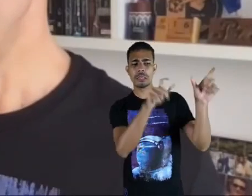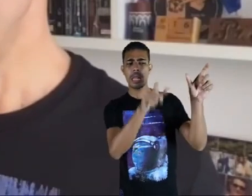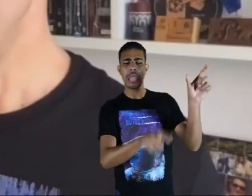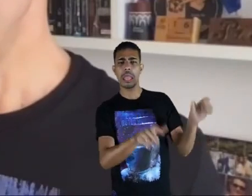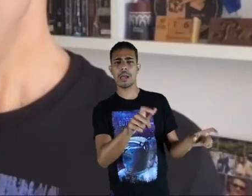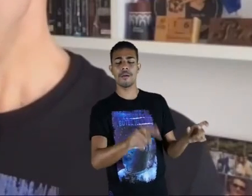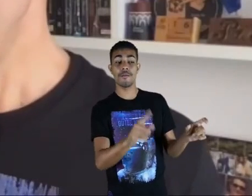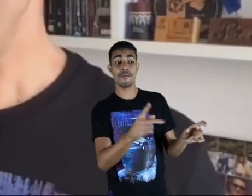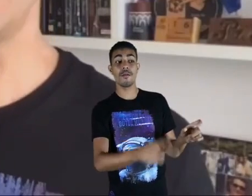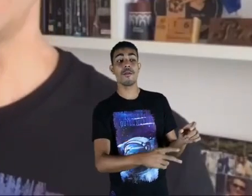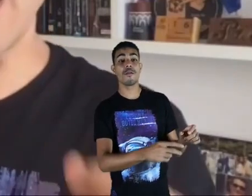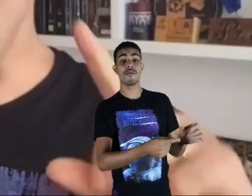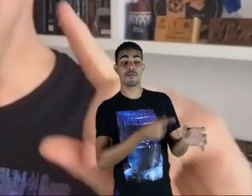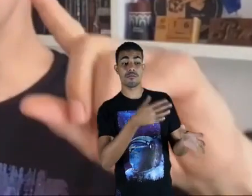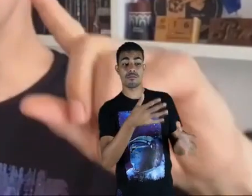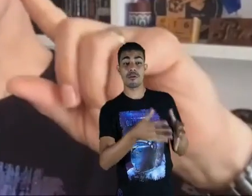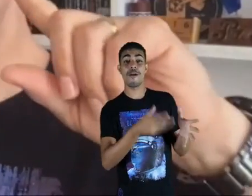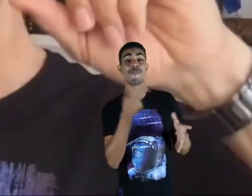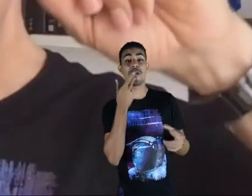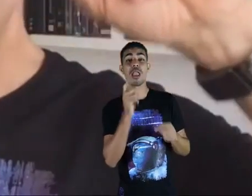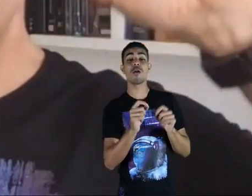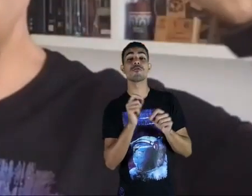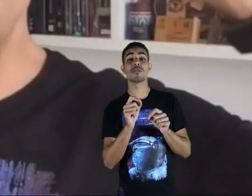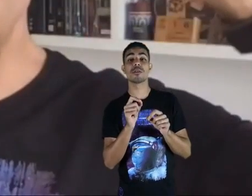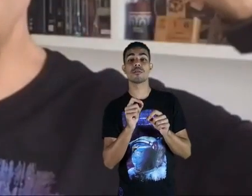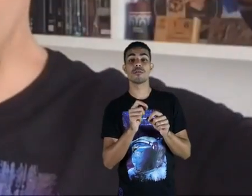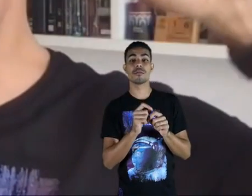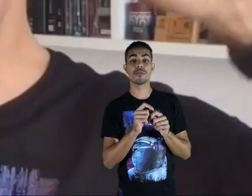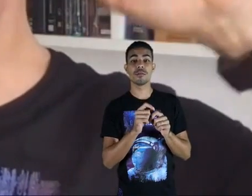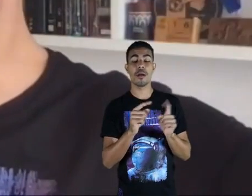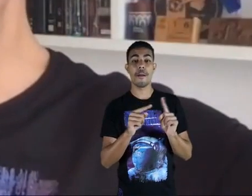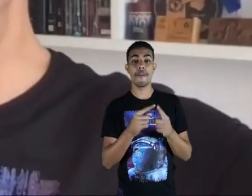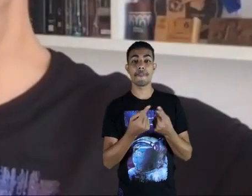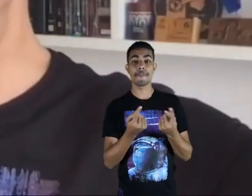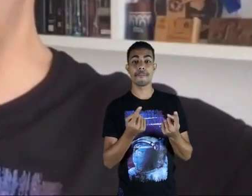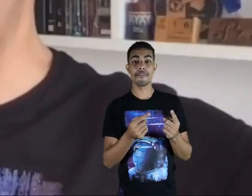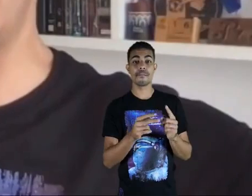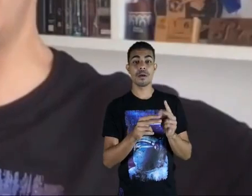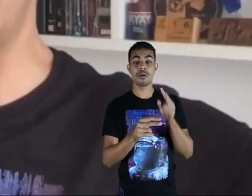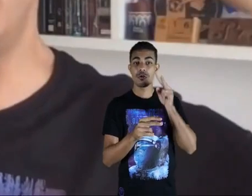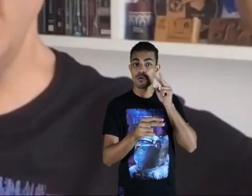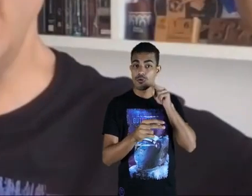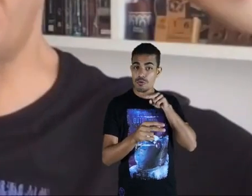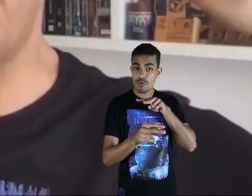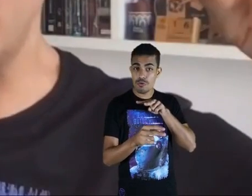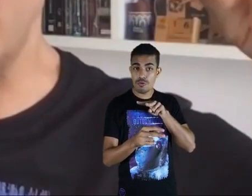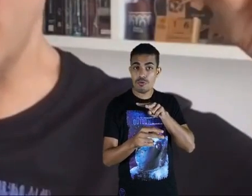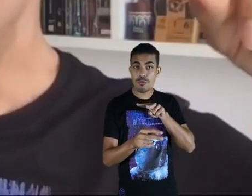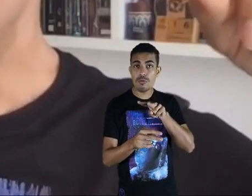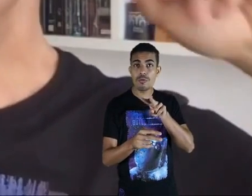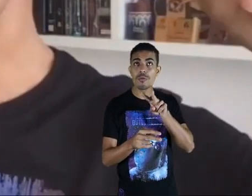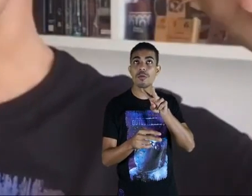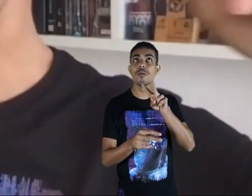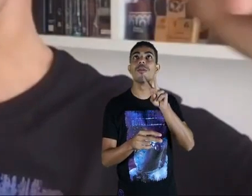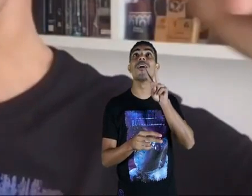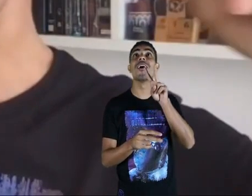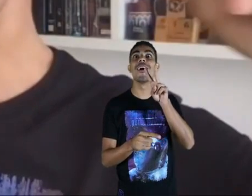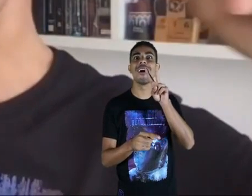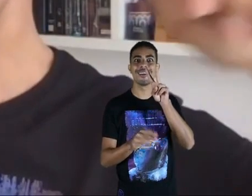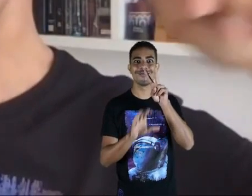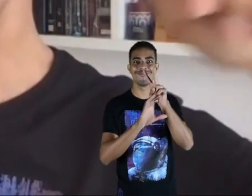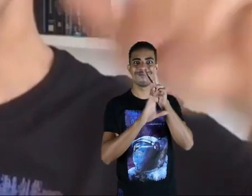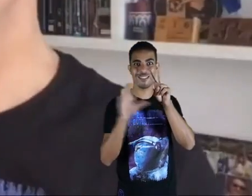assim, estavam com os olhos postos na sua verdadeira pátria, no